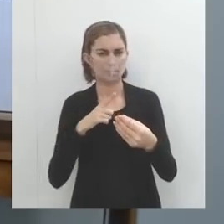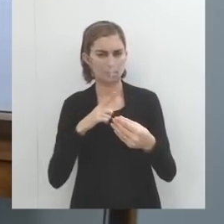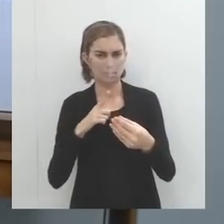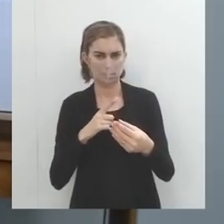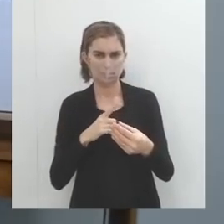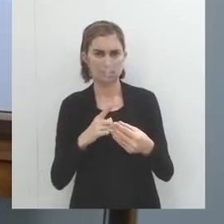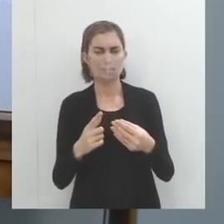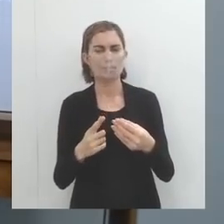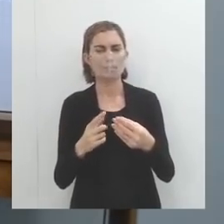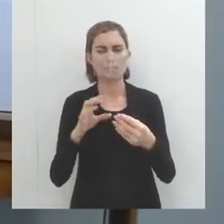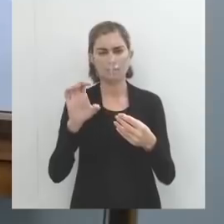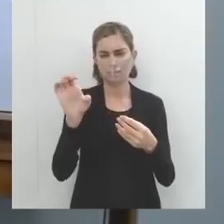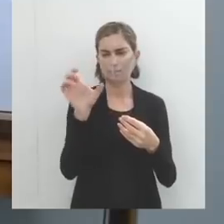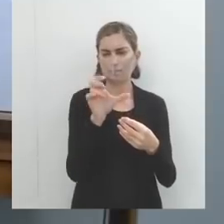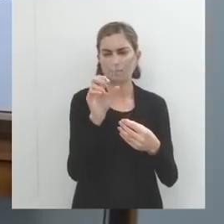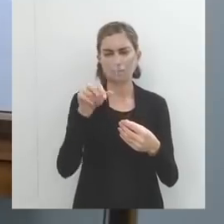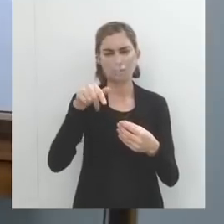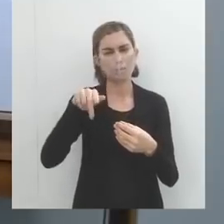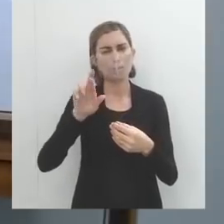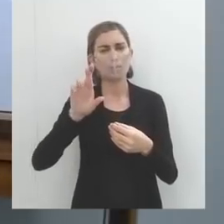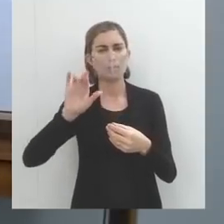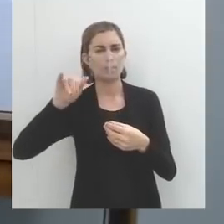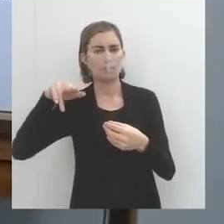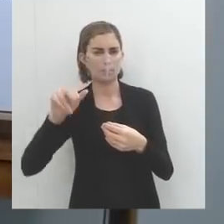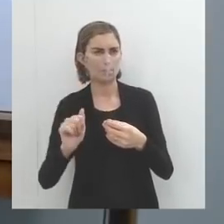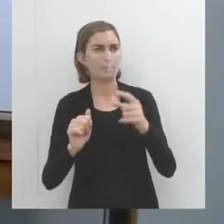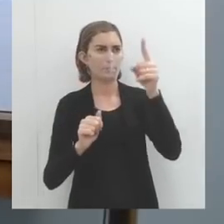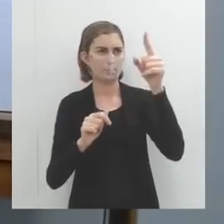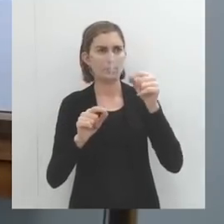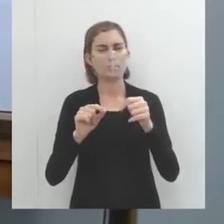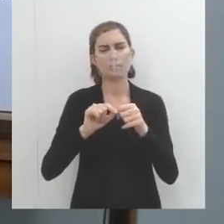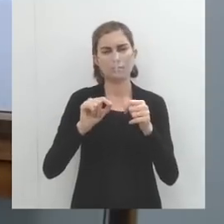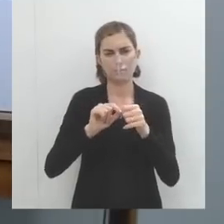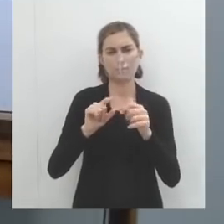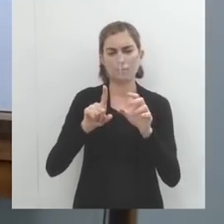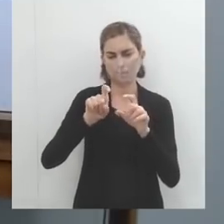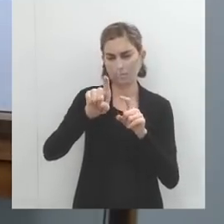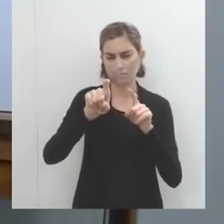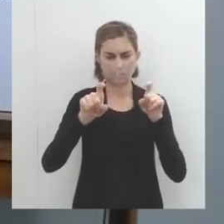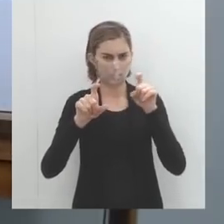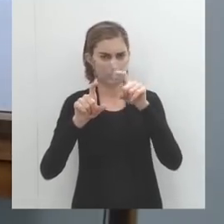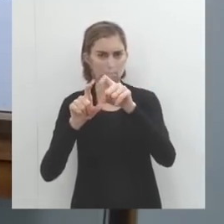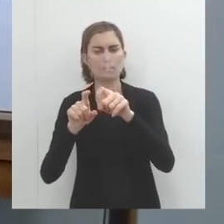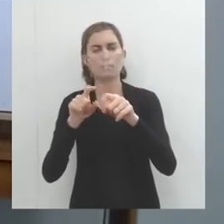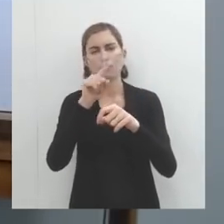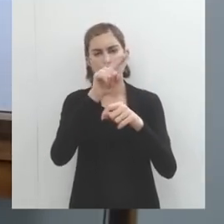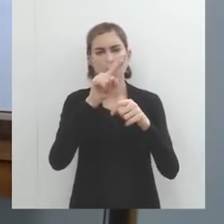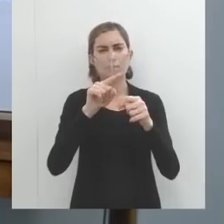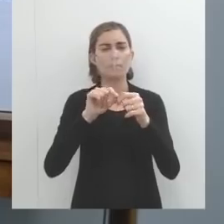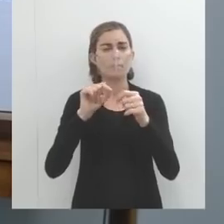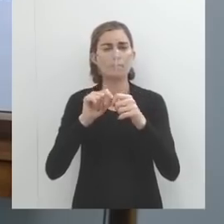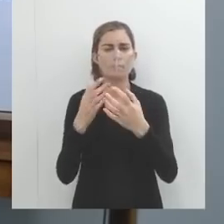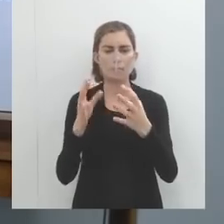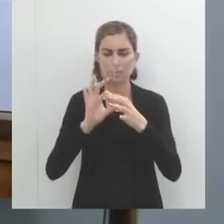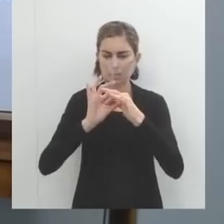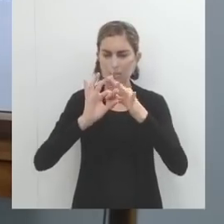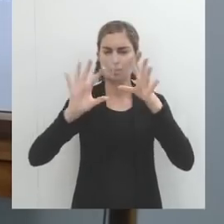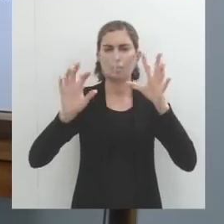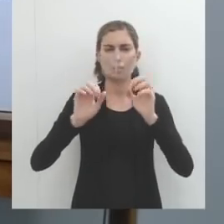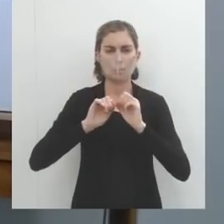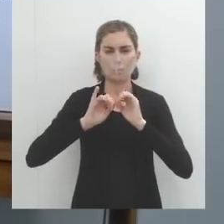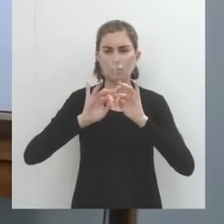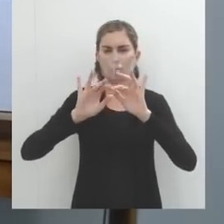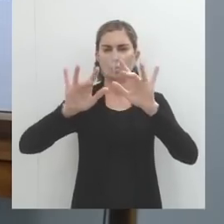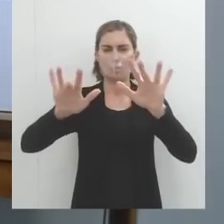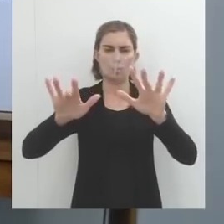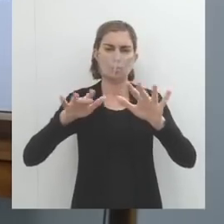uma forma exócrina, ele produz espermatozoide. É só tu lembrar que esses espermatozoides eles vão ser liberados, tá?